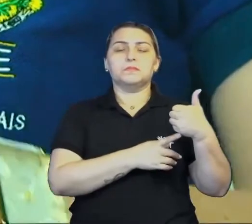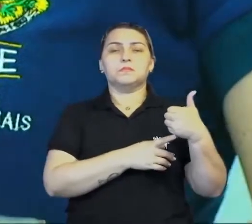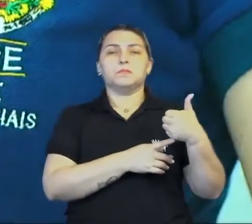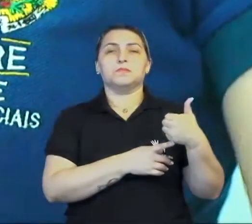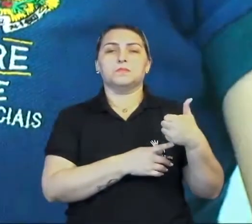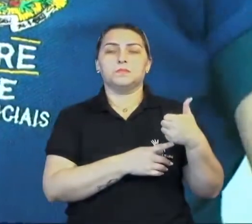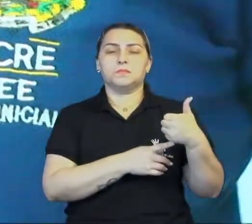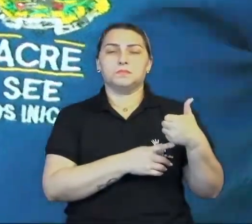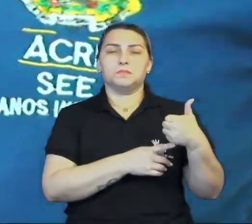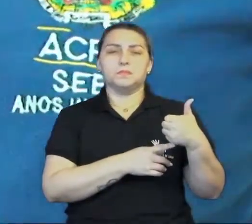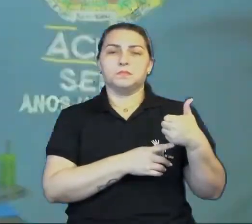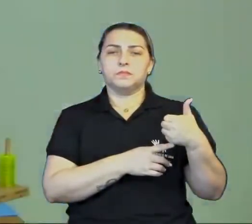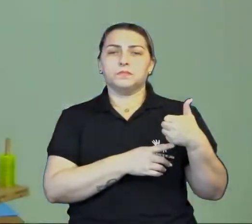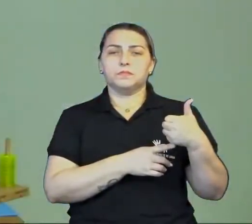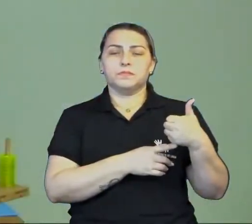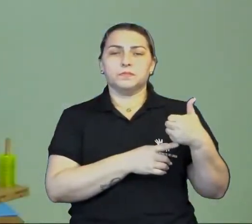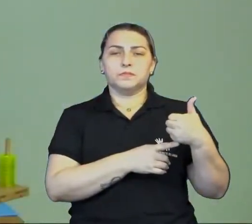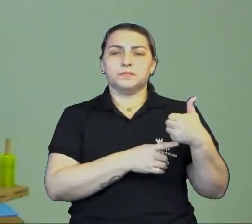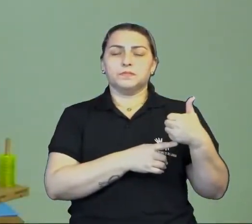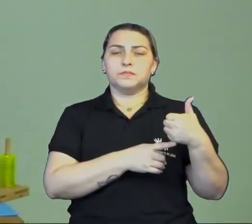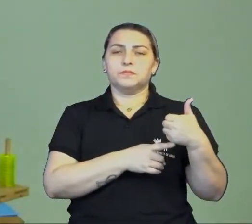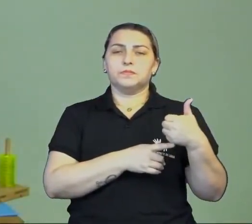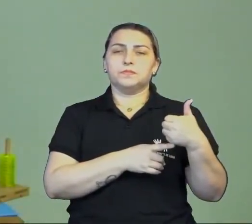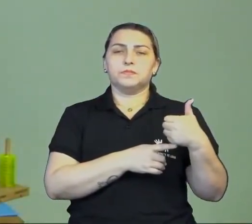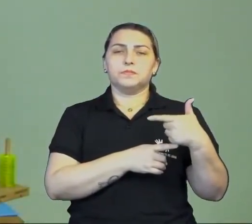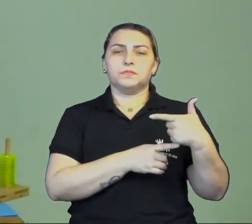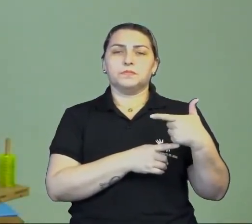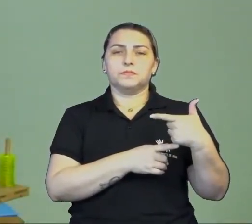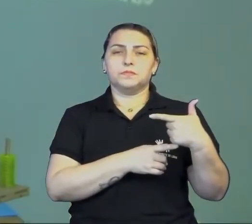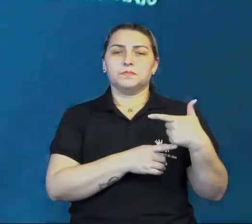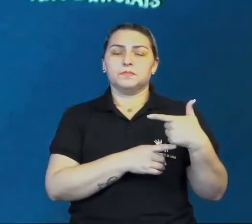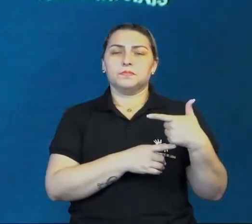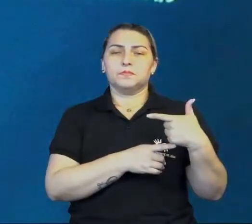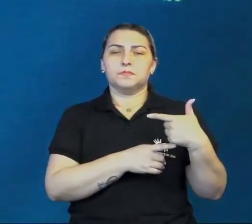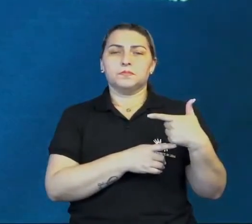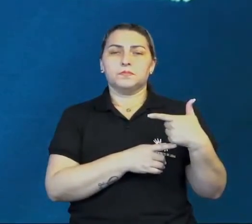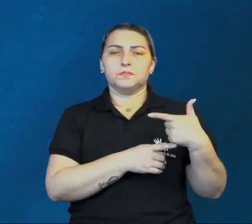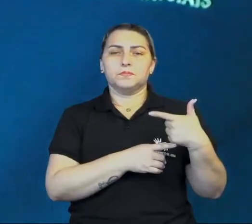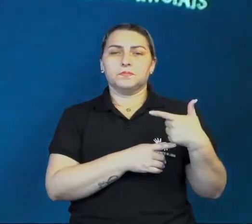né? Vou mostrando aqui para vocês. O 2,